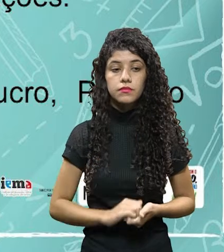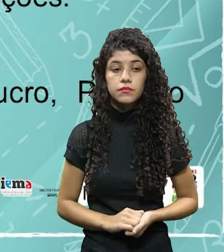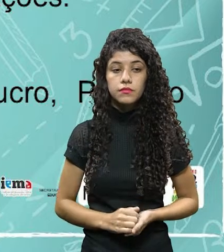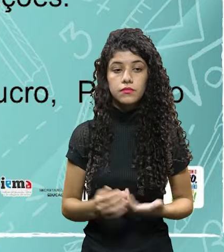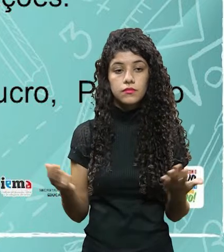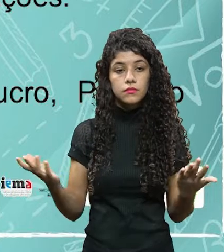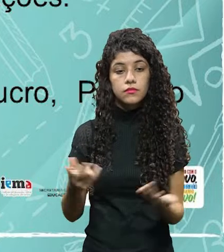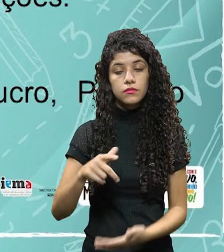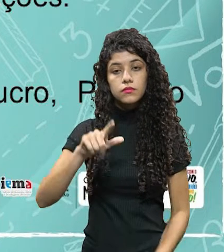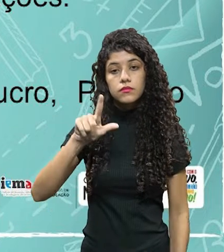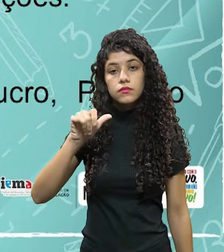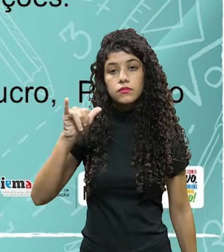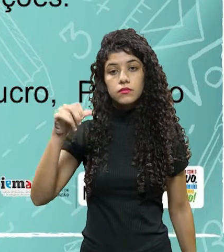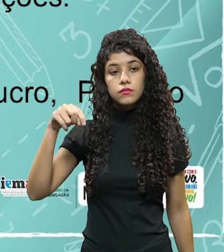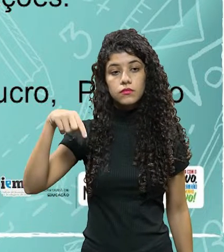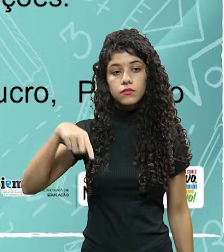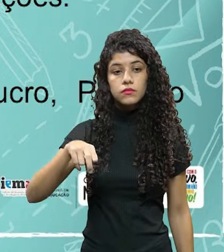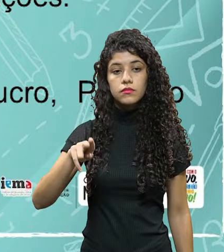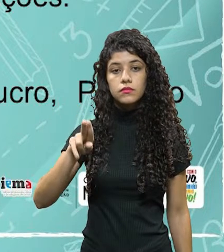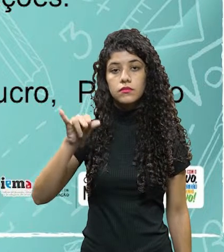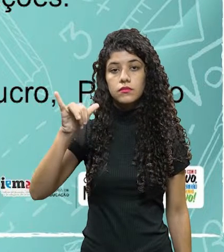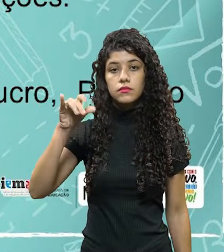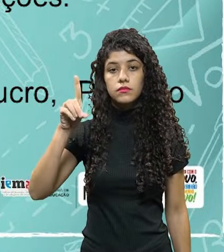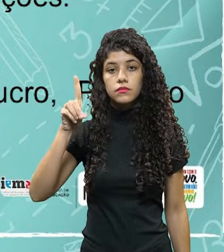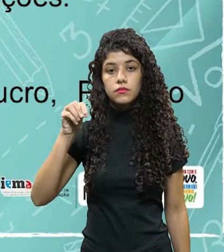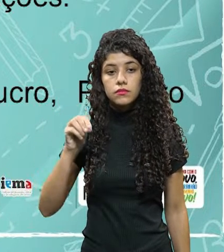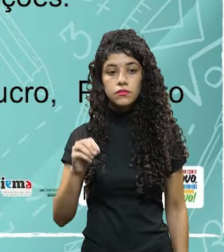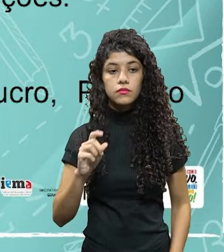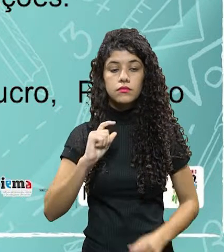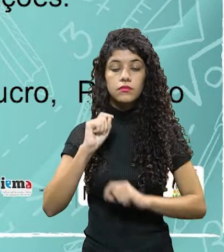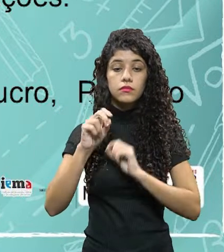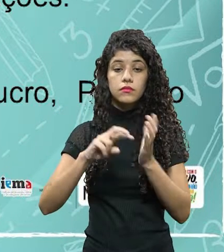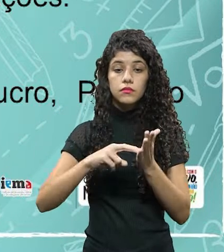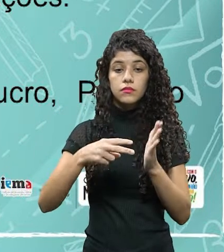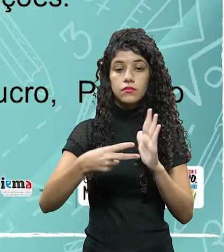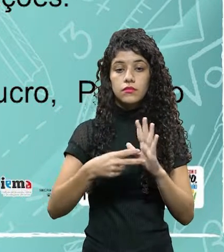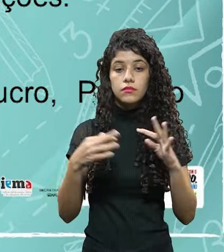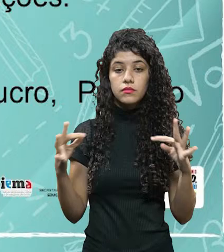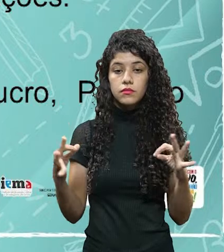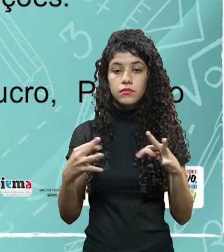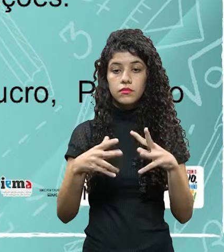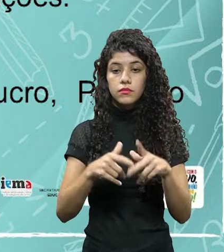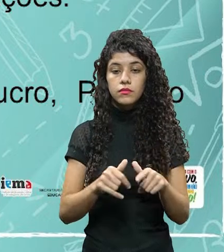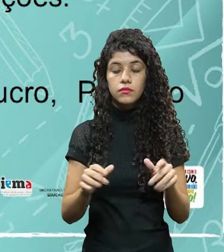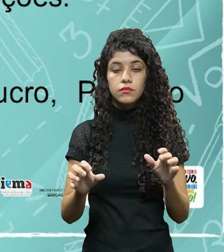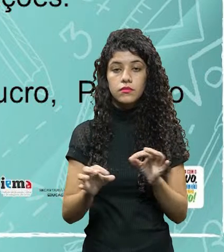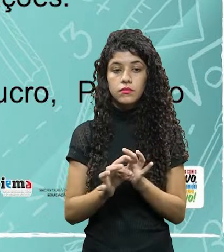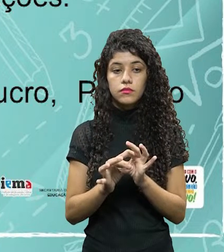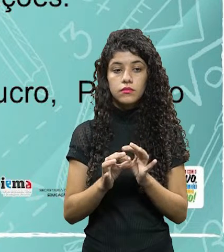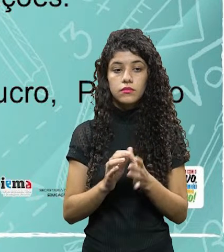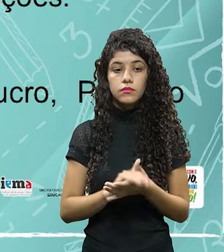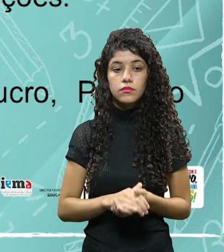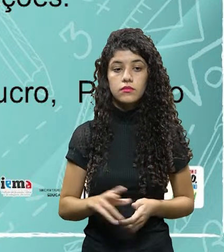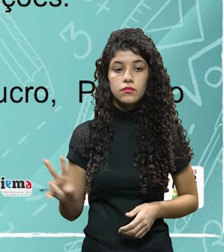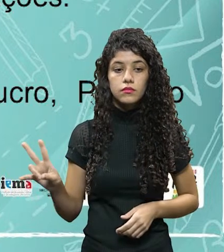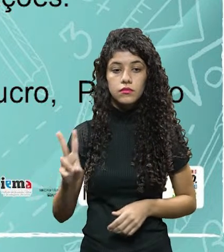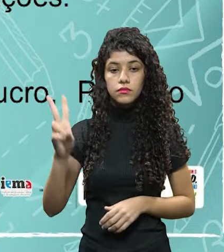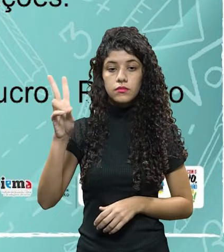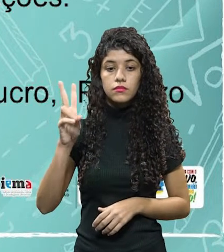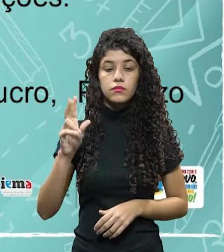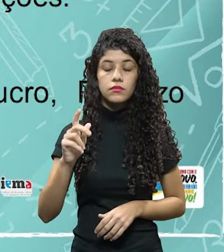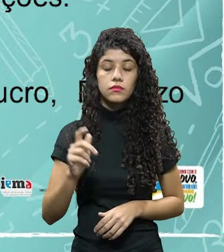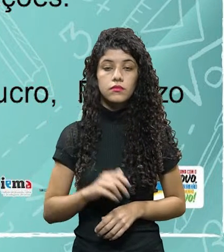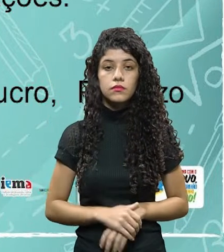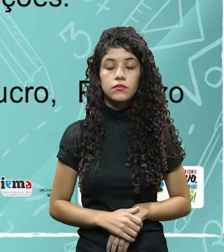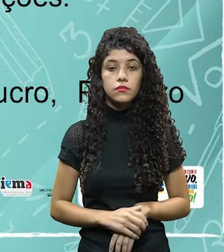O patrimônio líquido representa o quê? O total das aplicações dos proprietários da empresa, os valores que os sócios